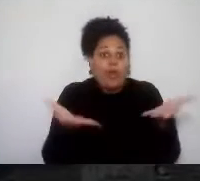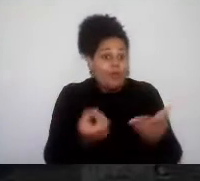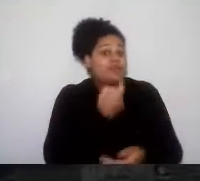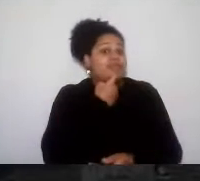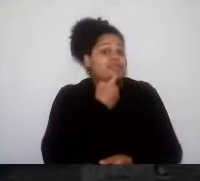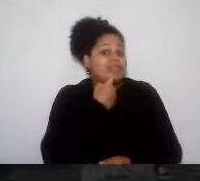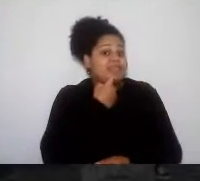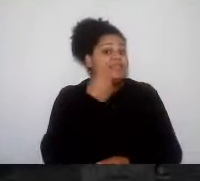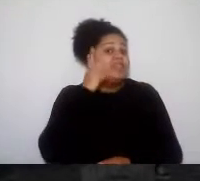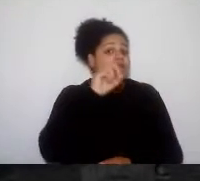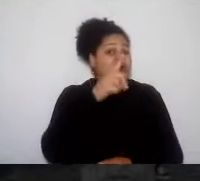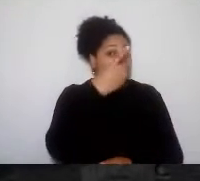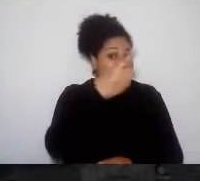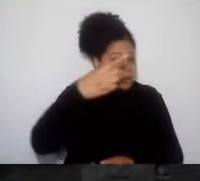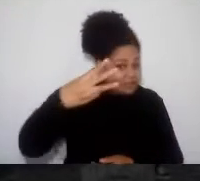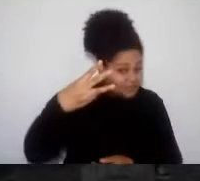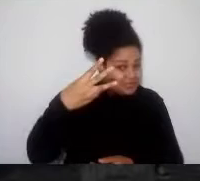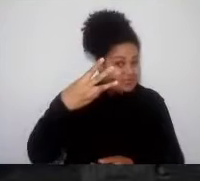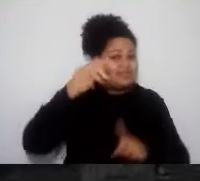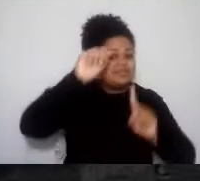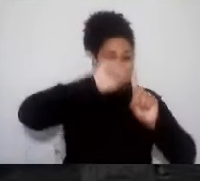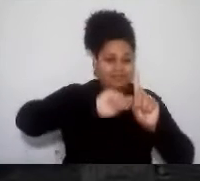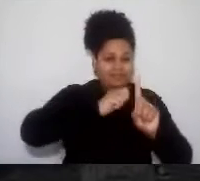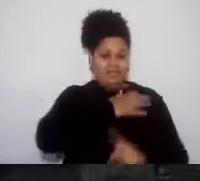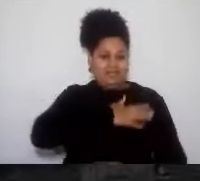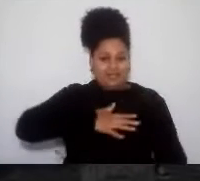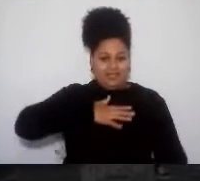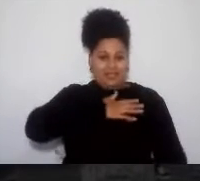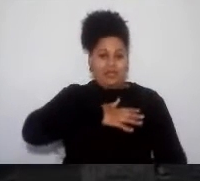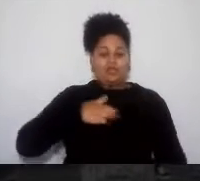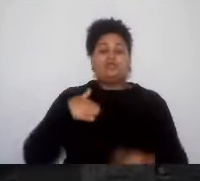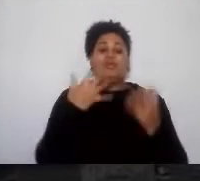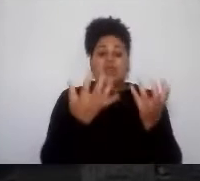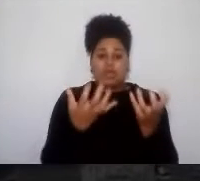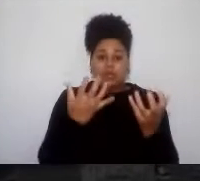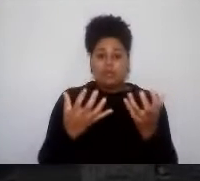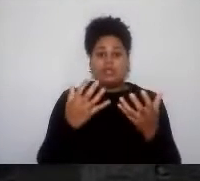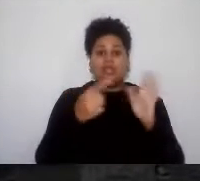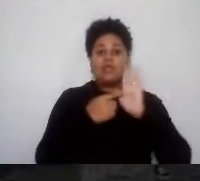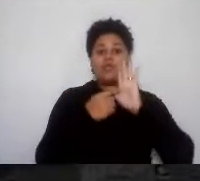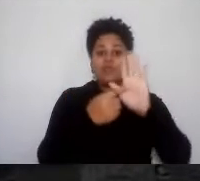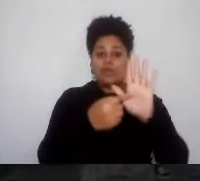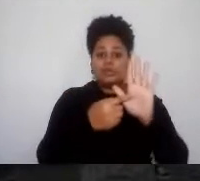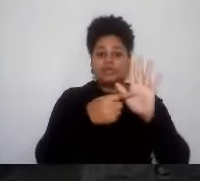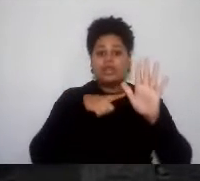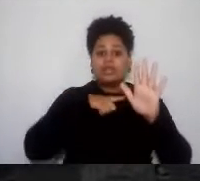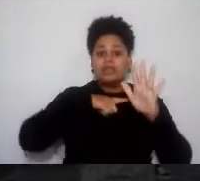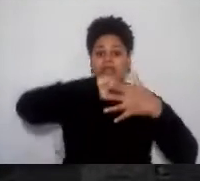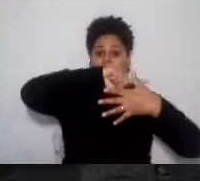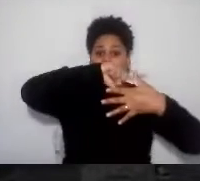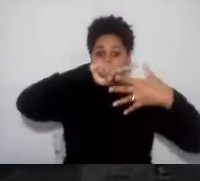de agosto, eu quero destacar 5 eixos de preocupação que eu assinalo